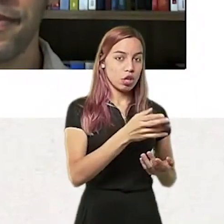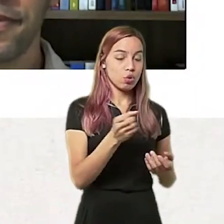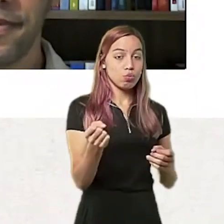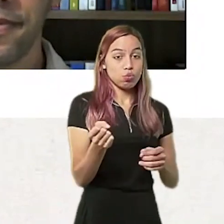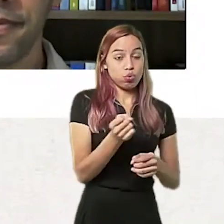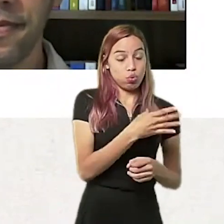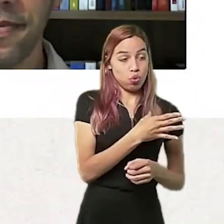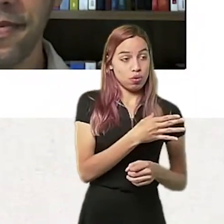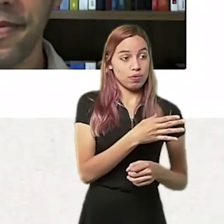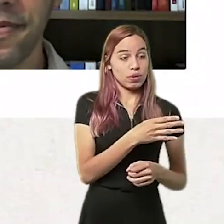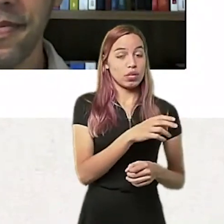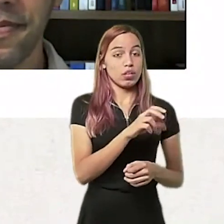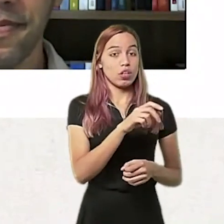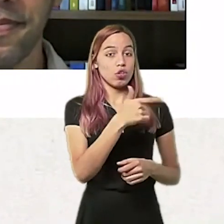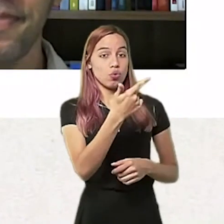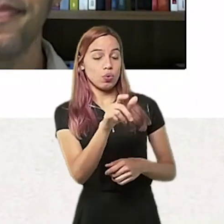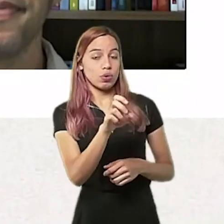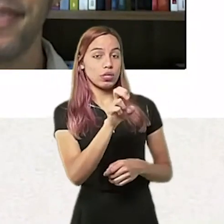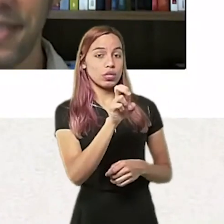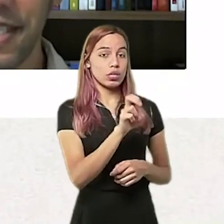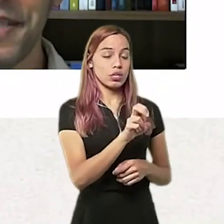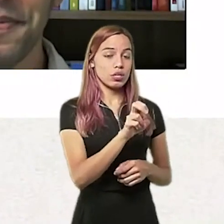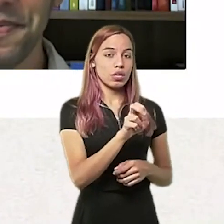A Oração do Carrasco.